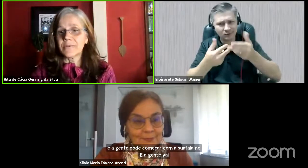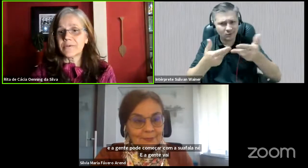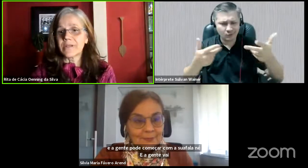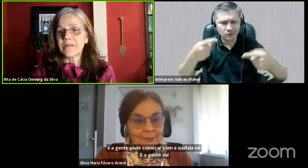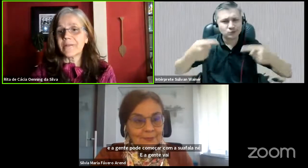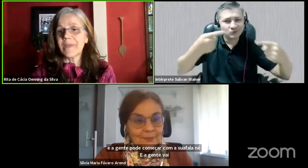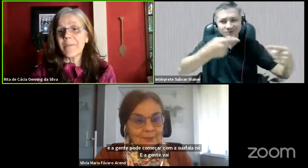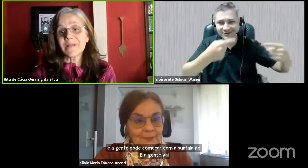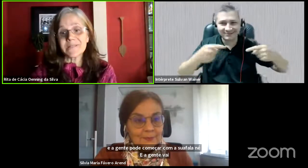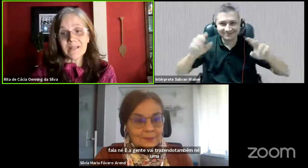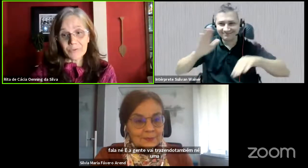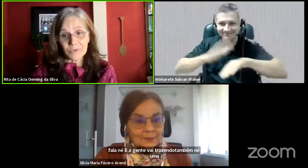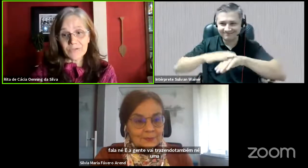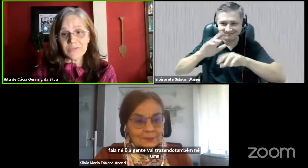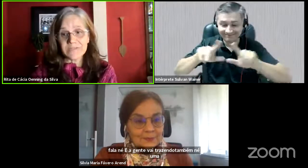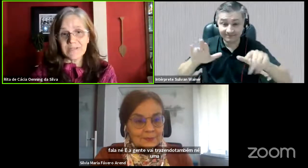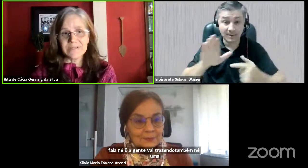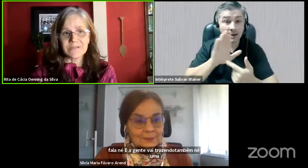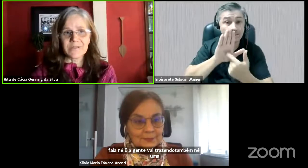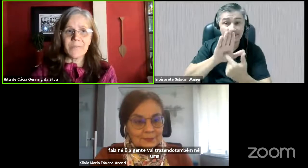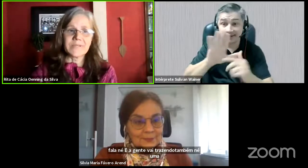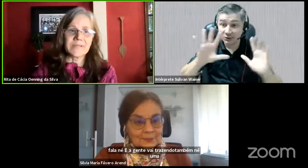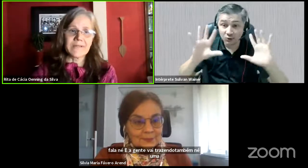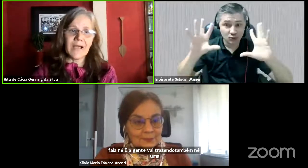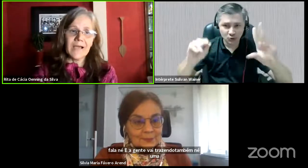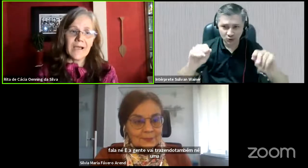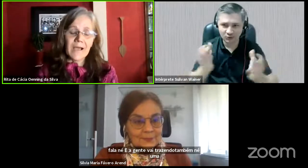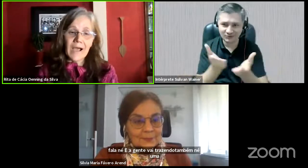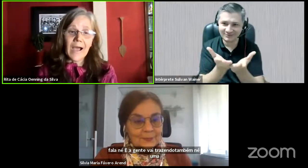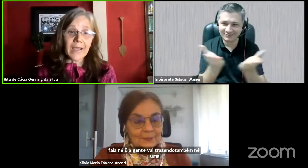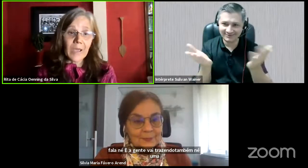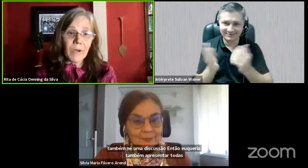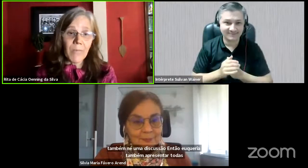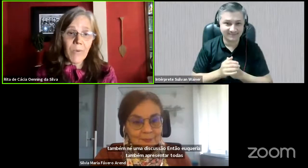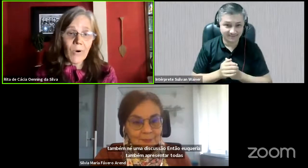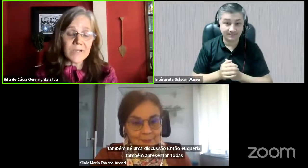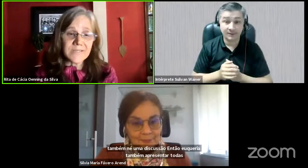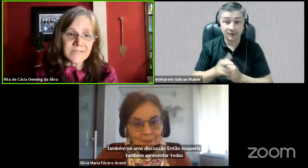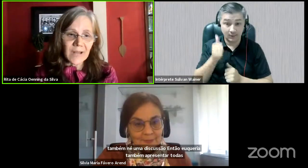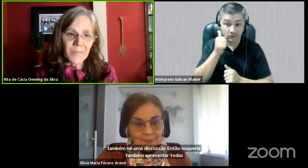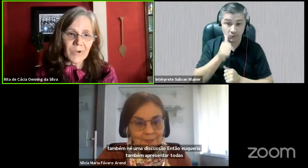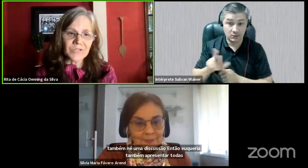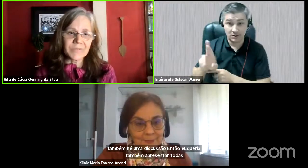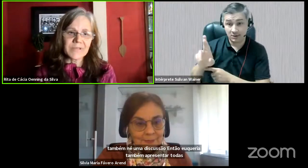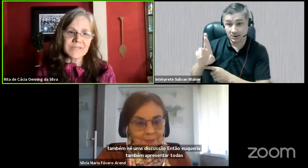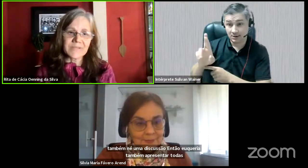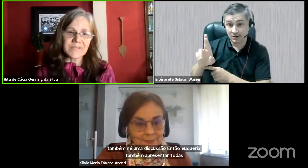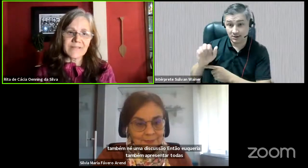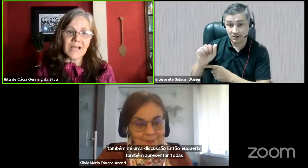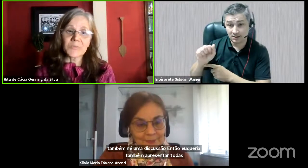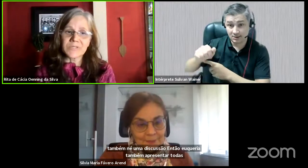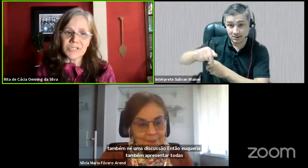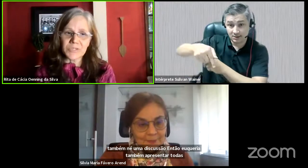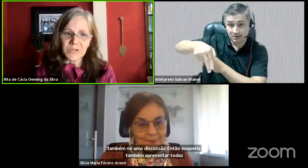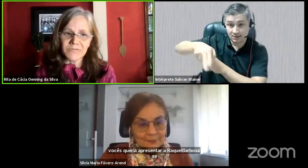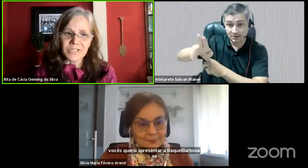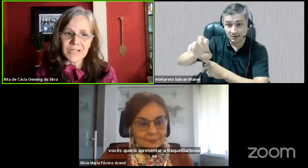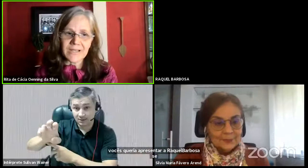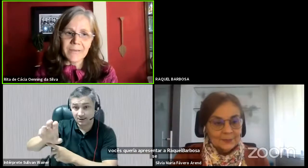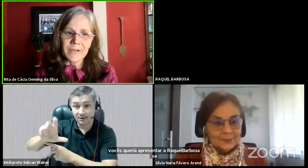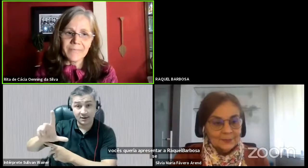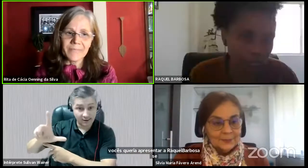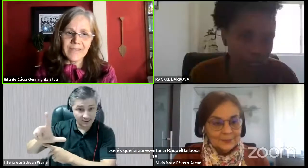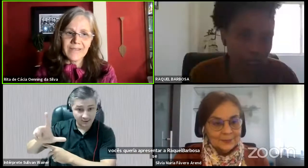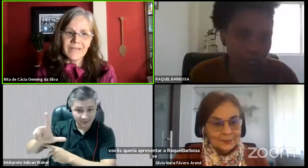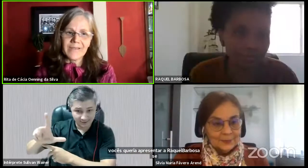discussão. Então, queria também apresentar a todas vocês. Eu queria apresentar a Raquel Barbosa, se ela pode também se apresentar. Depois a gente pode